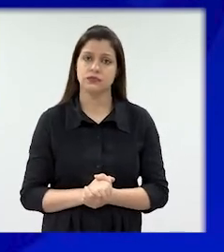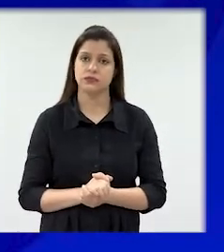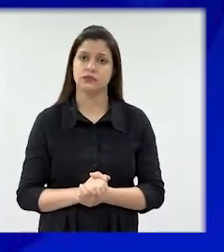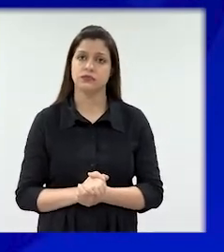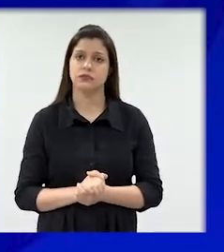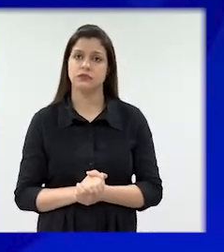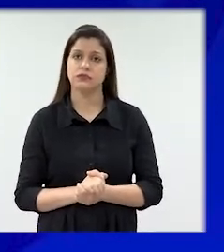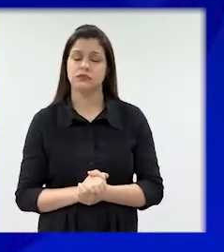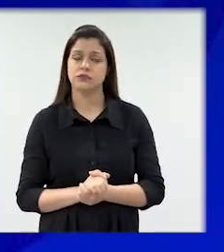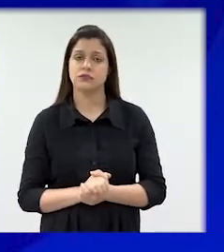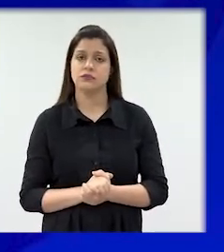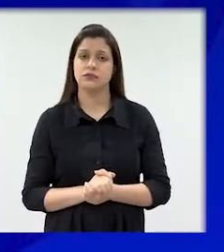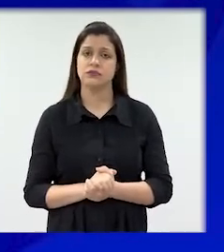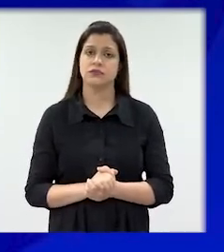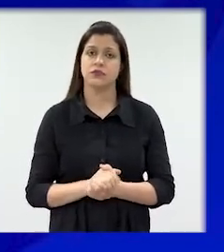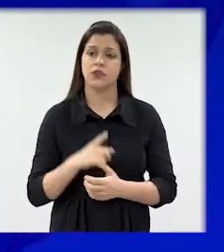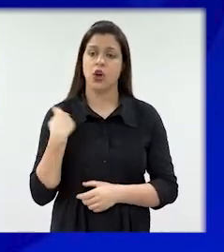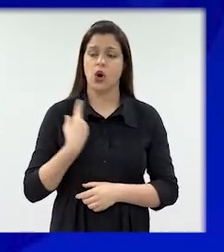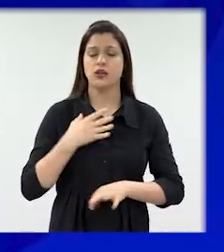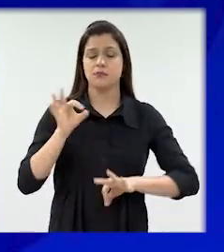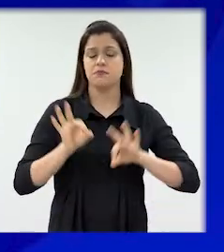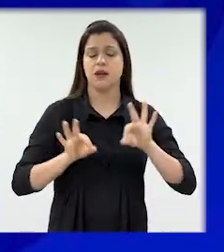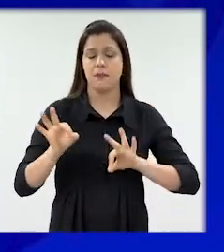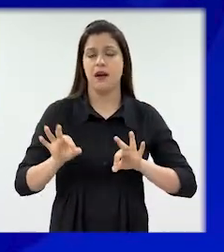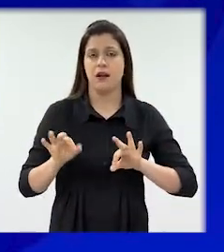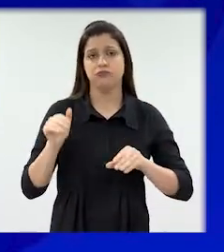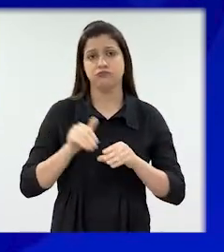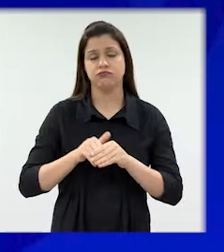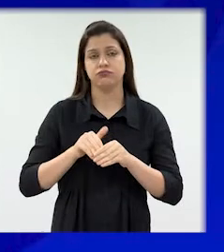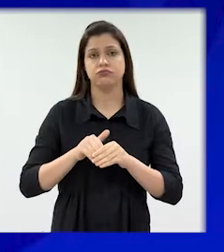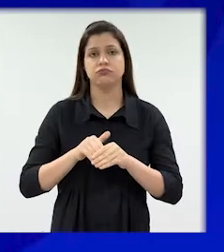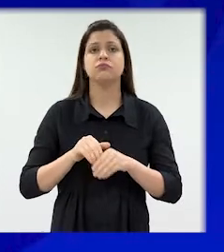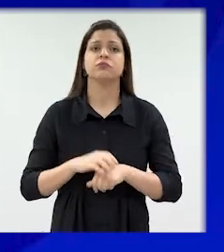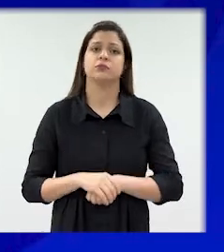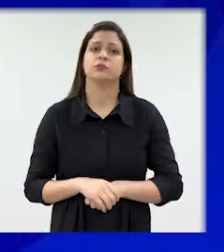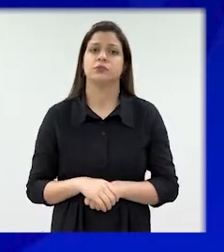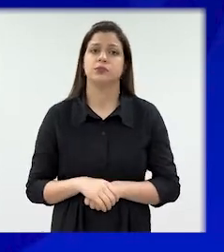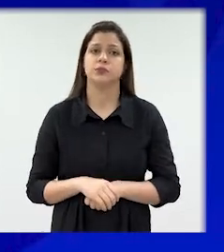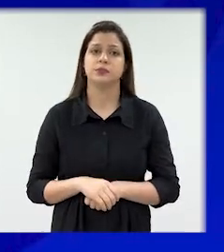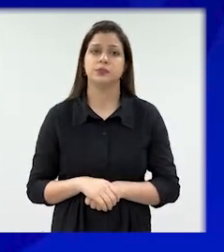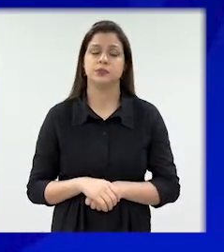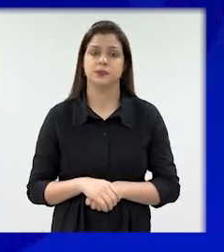para o exercício aí, a preparação das eleições. Mas,